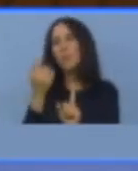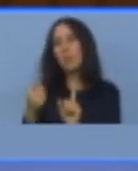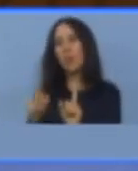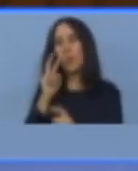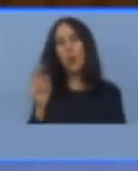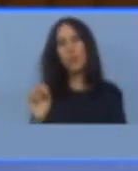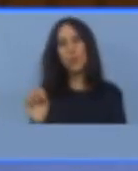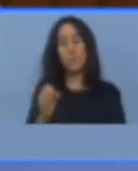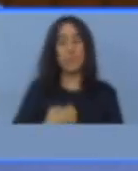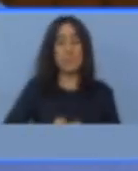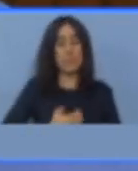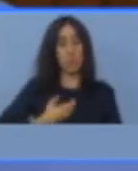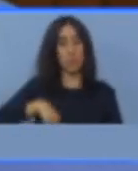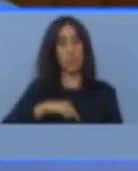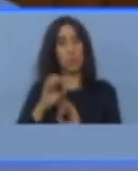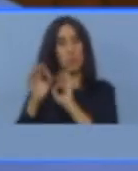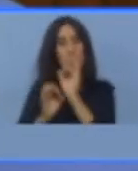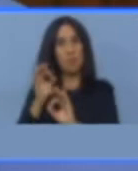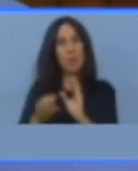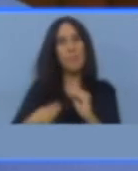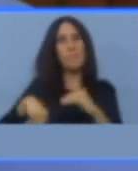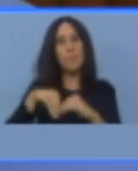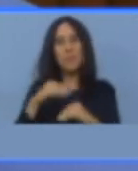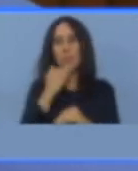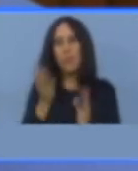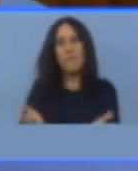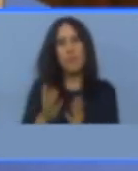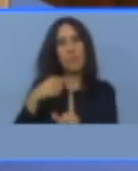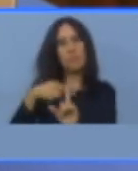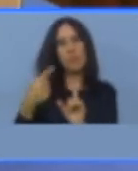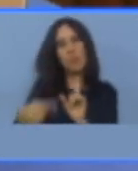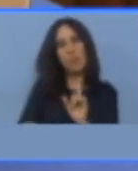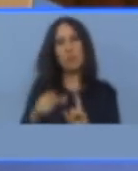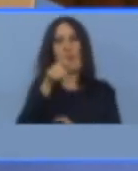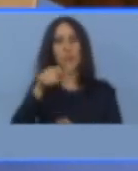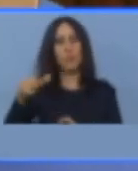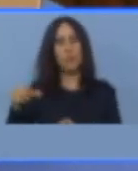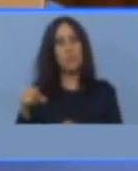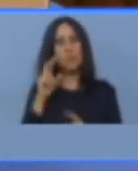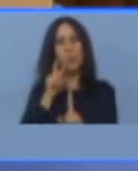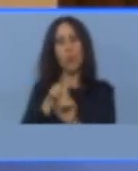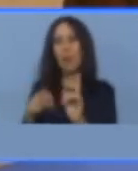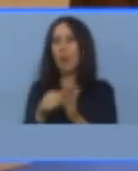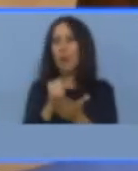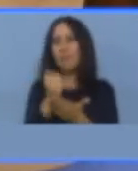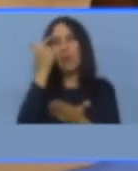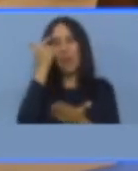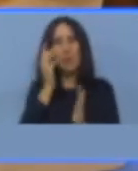que tratar sintomas, mas temos que potenciar as potencialidades e as funcionalidades das pessoas. E isso é um olhar que se tem que ter sempre